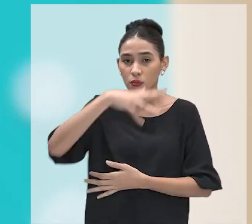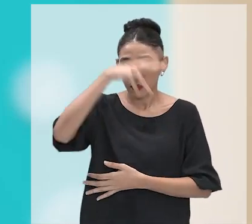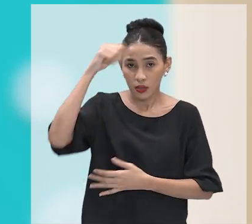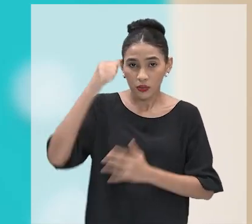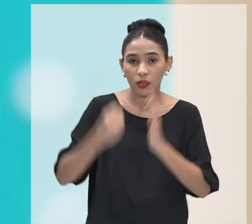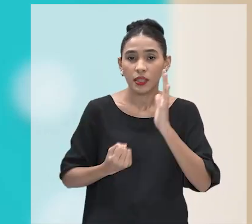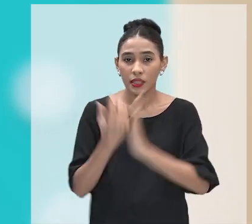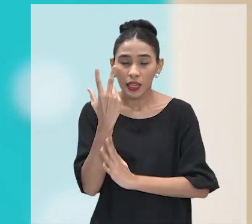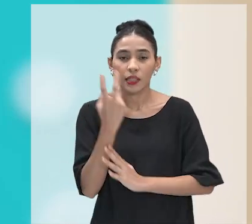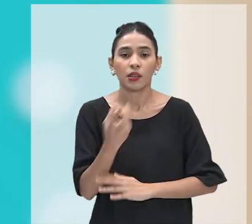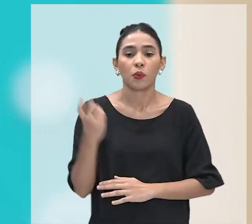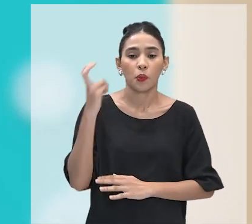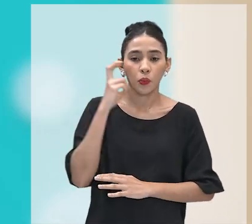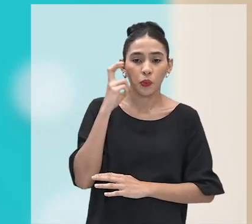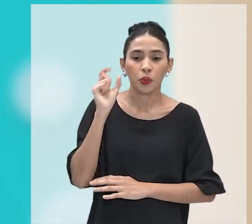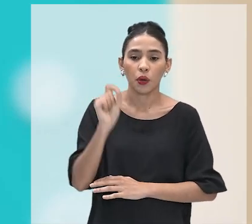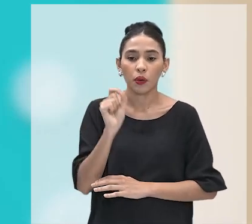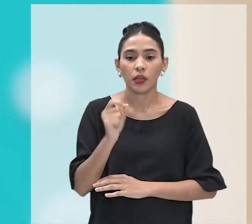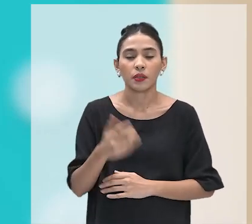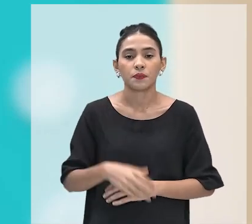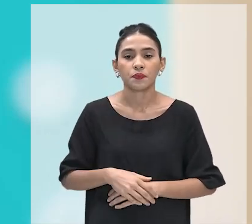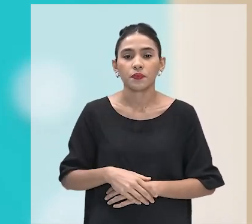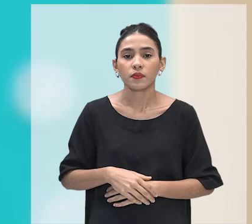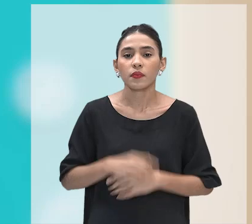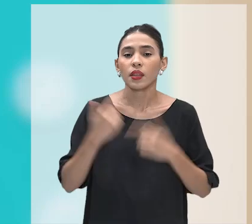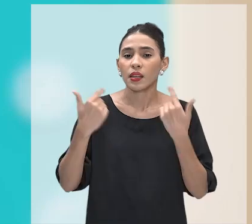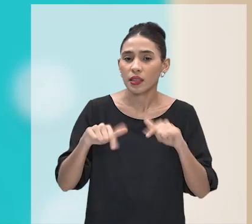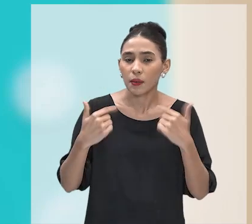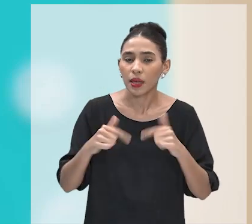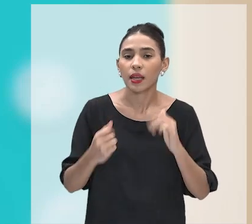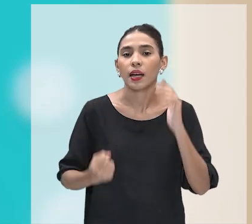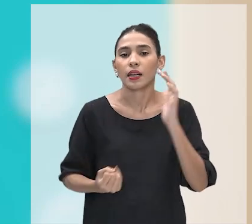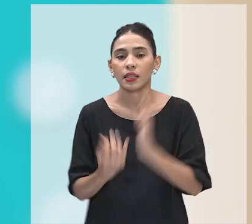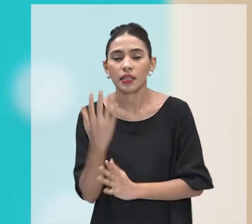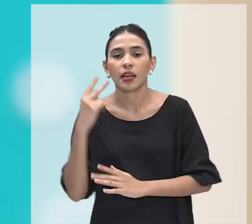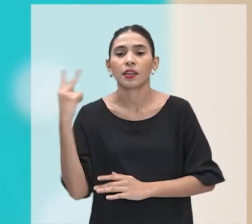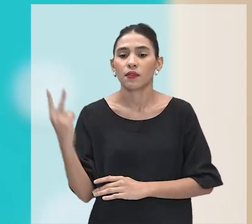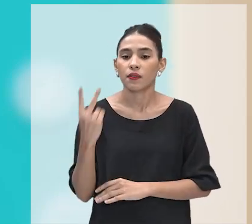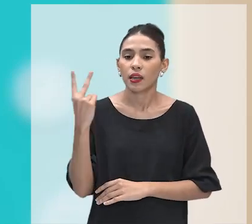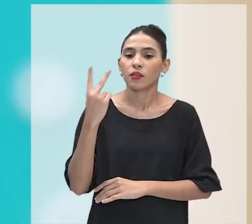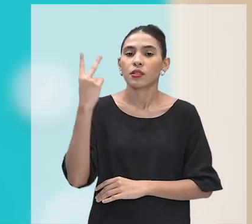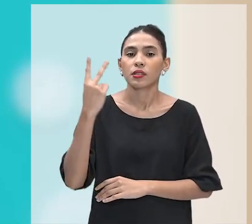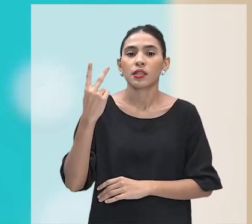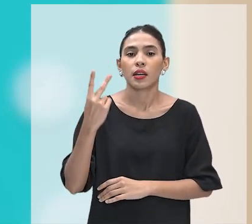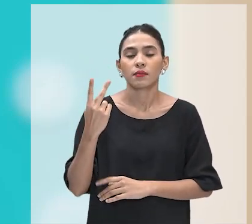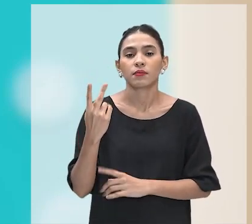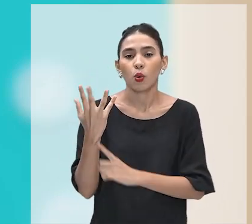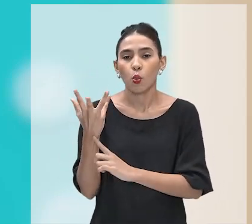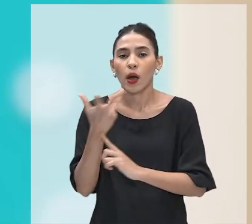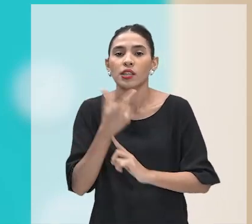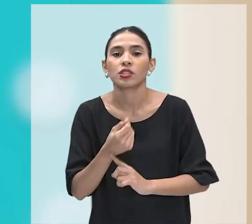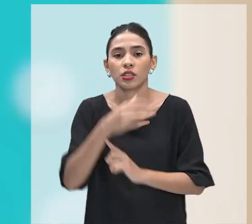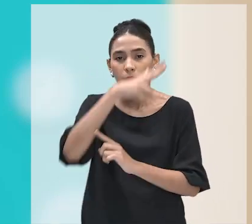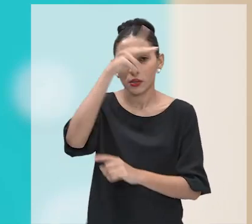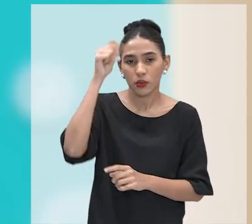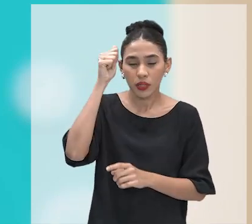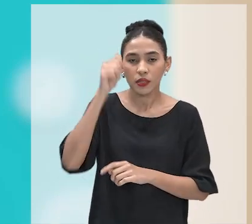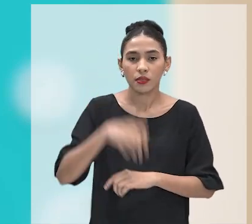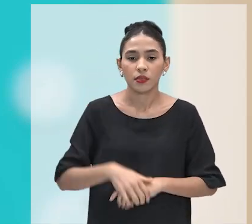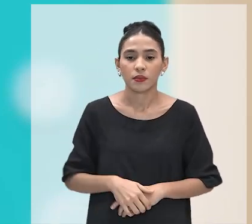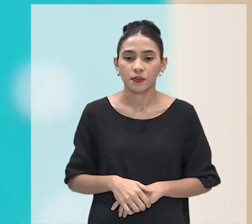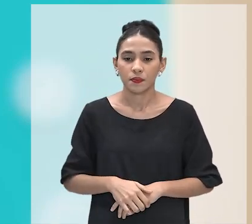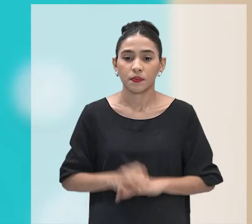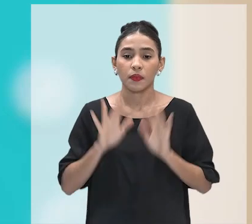essa cultura de fomentar, de criar, de valorizar os nossos artistas amazonenses. Mas